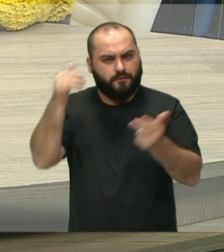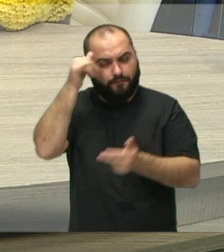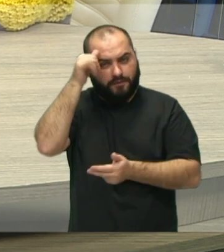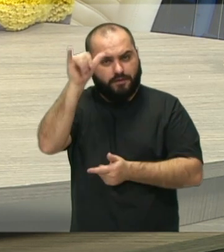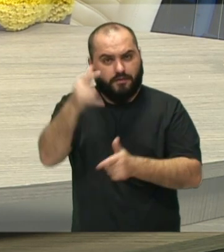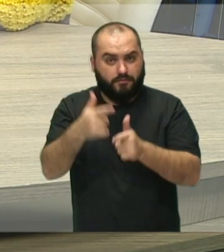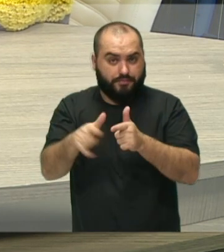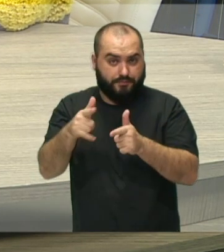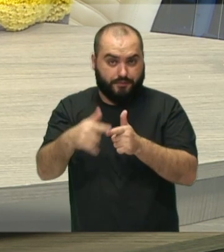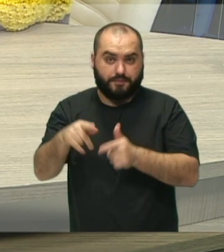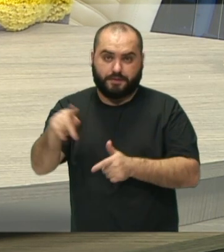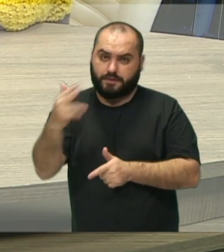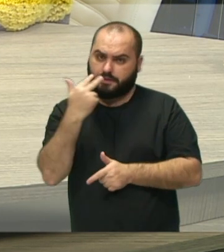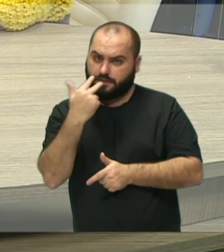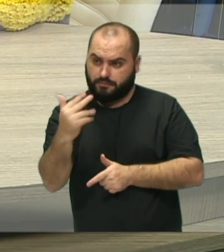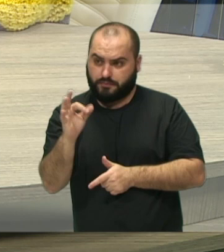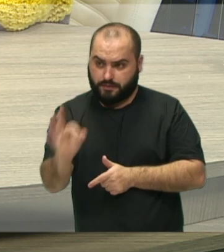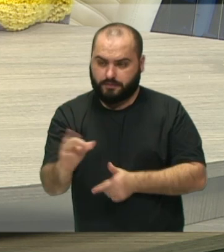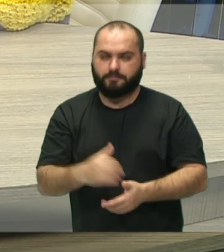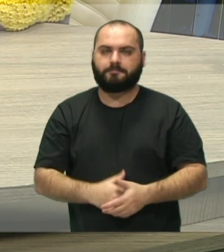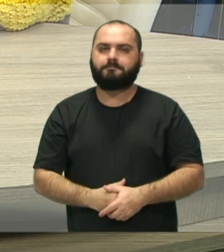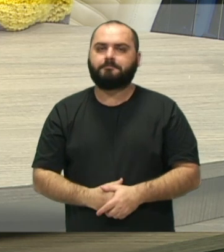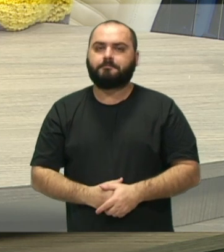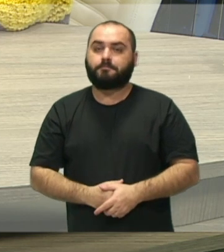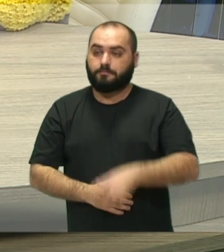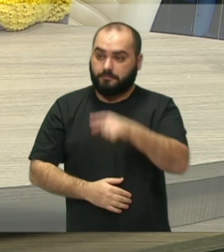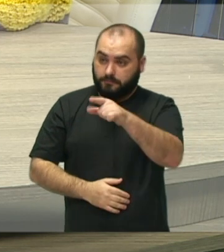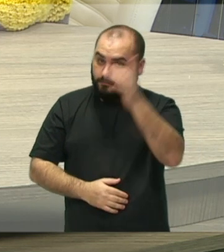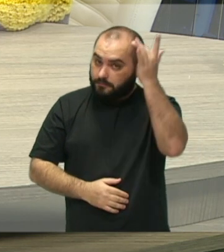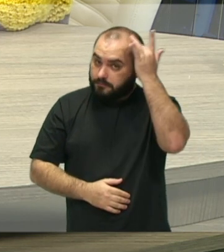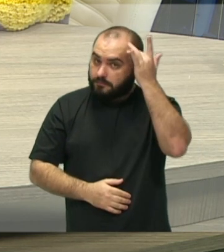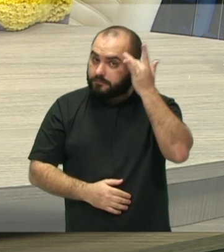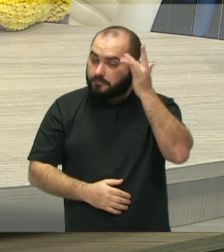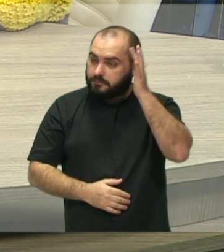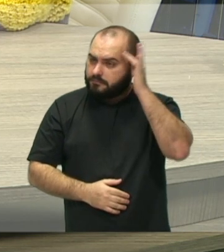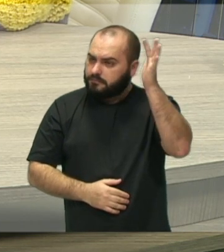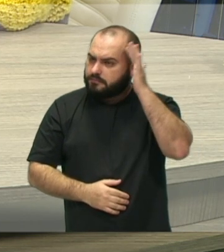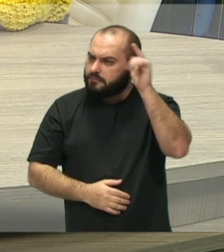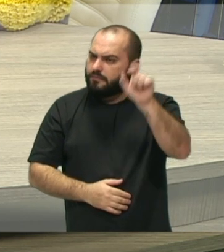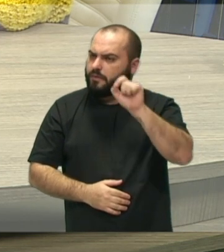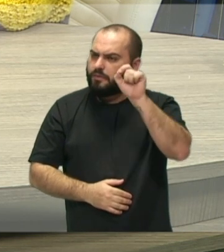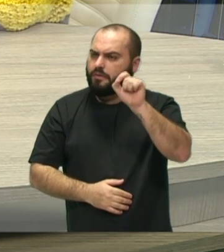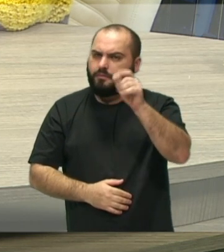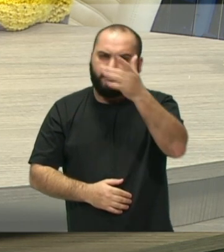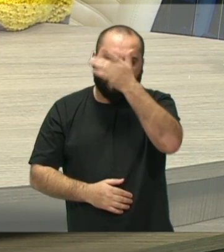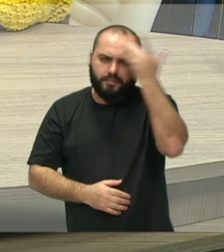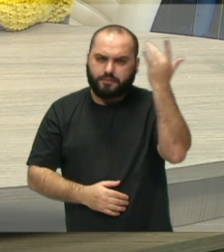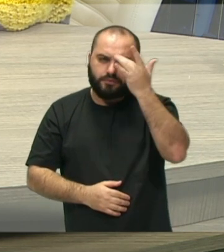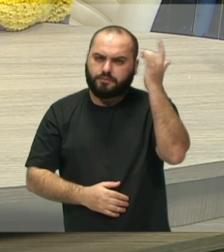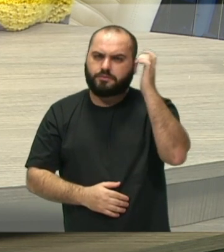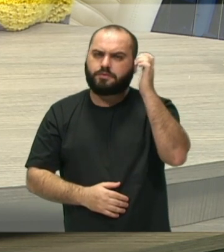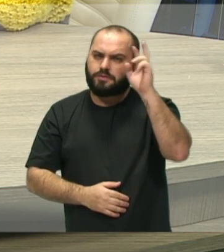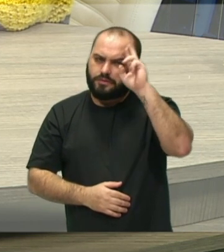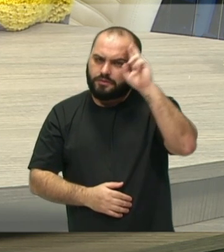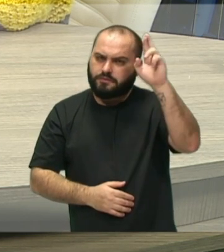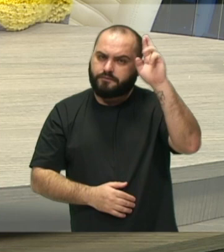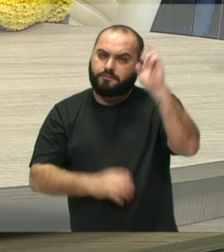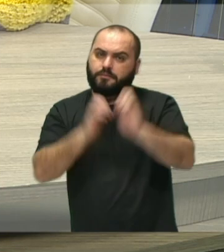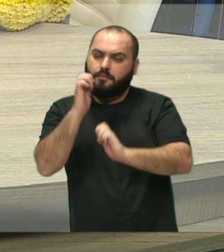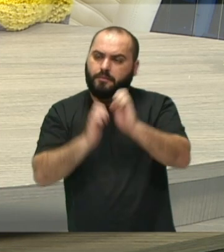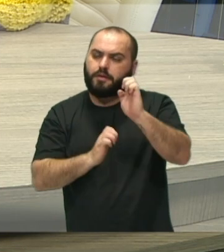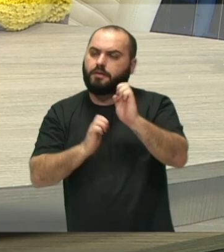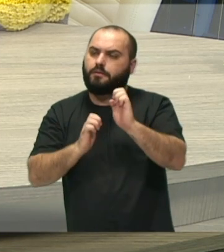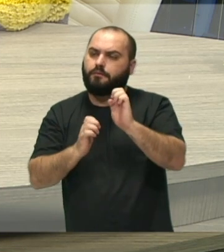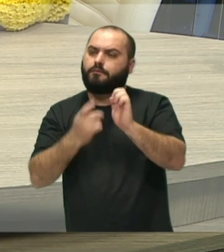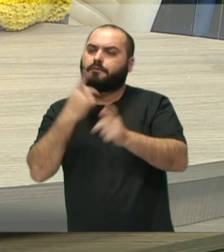processo licitatório. Então, você imagina que se mais pessoas, mais empresários souberem que ele também tem condições